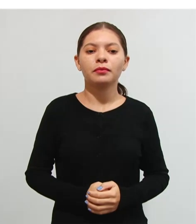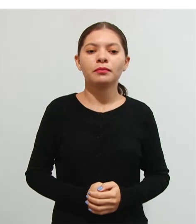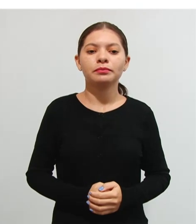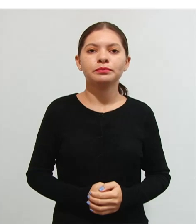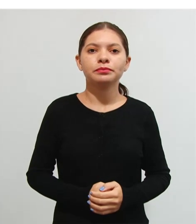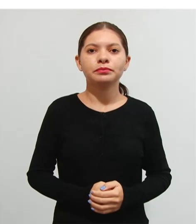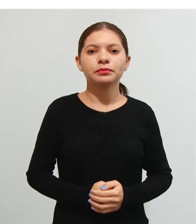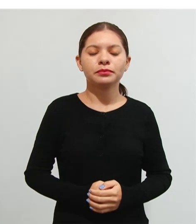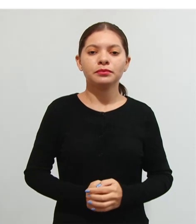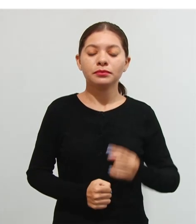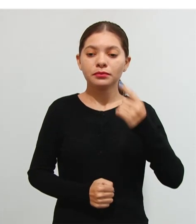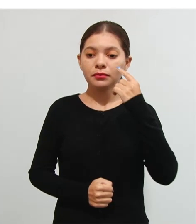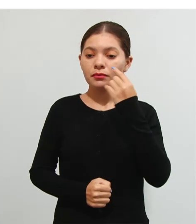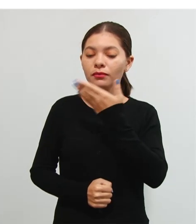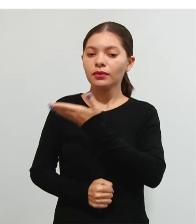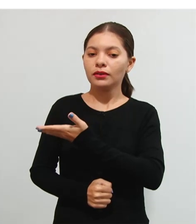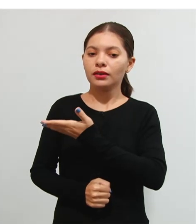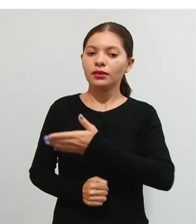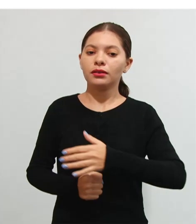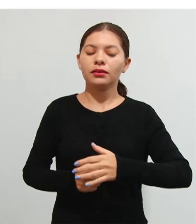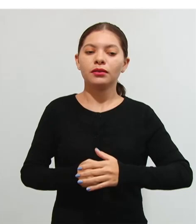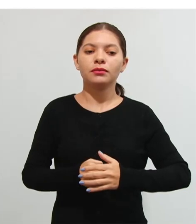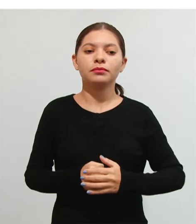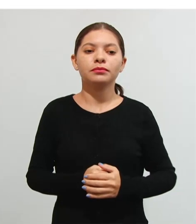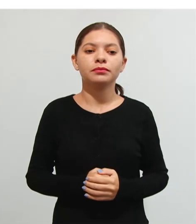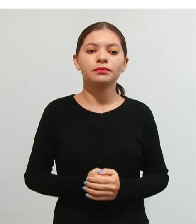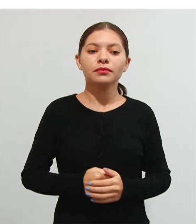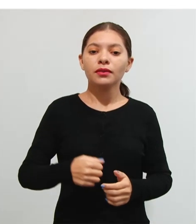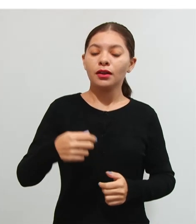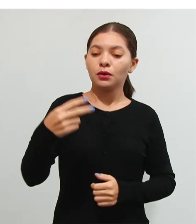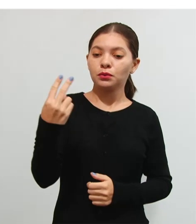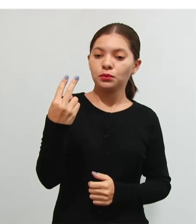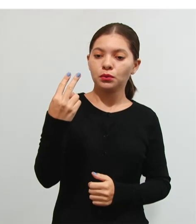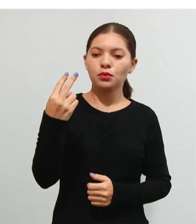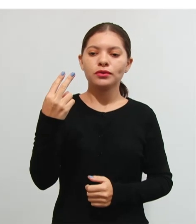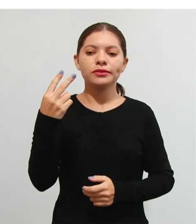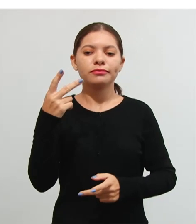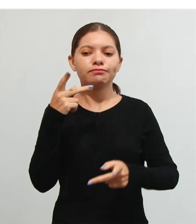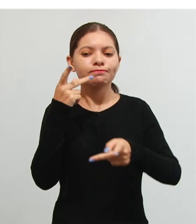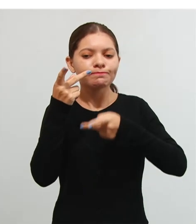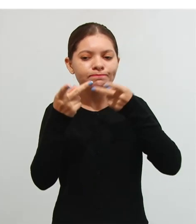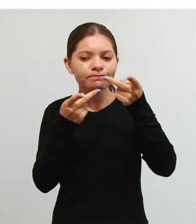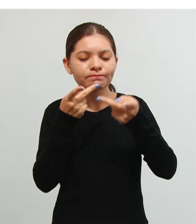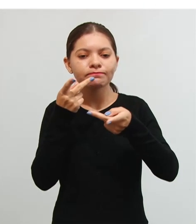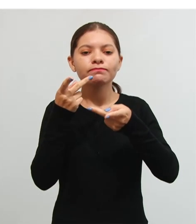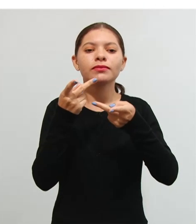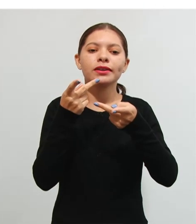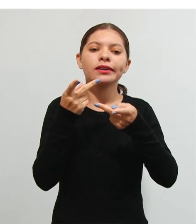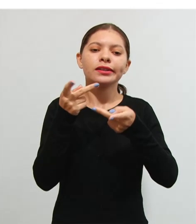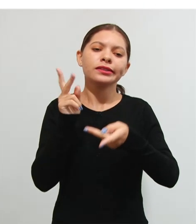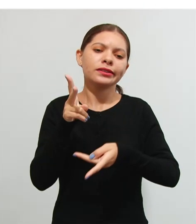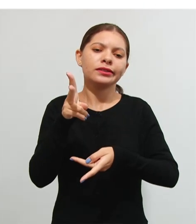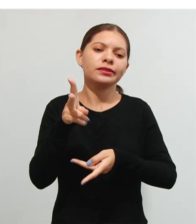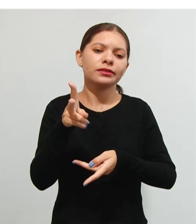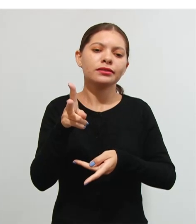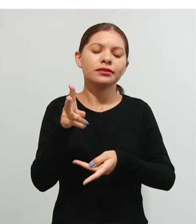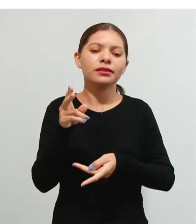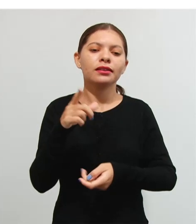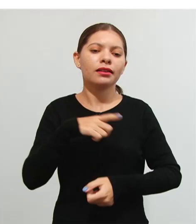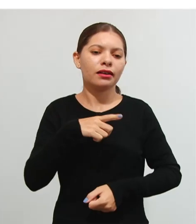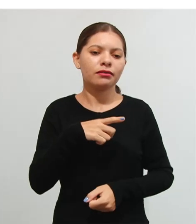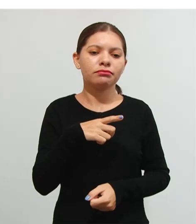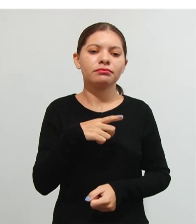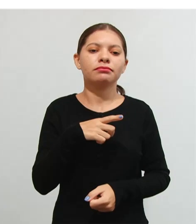Asperger, normalmente, sem comprometimento com a fala e possuía altas habilidades em sua área de interesse.